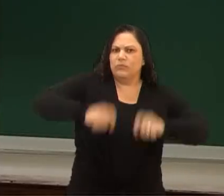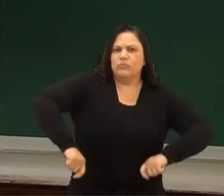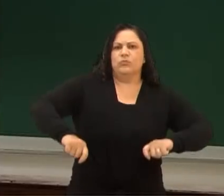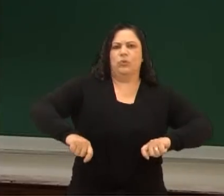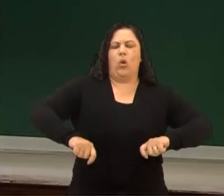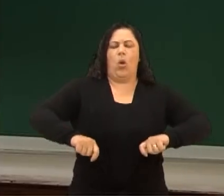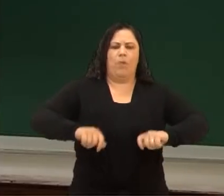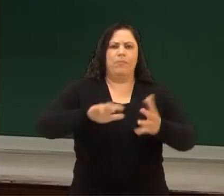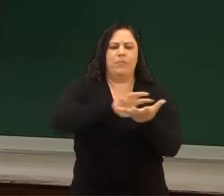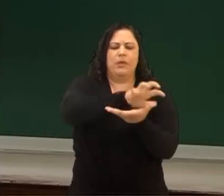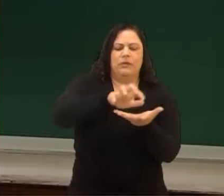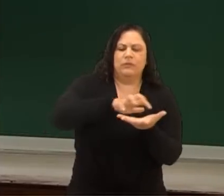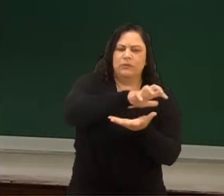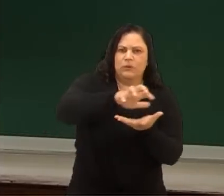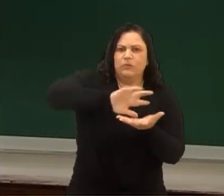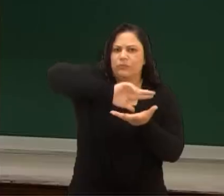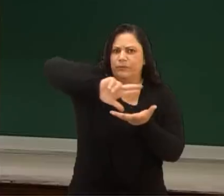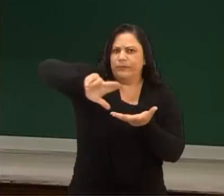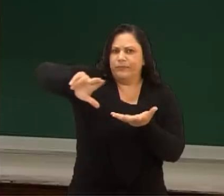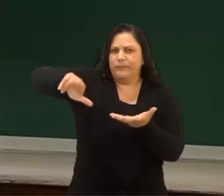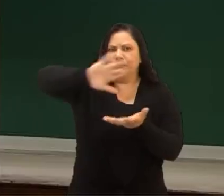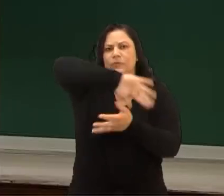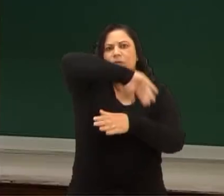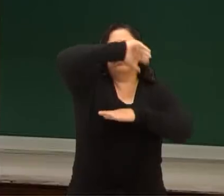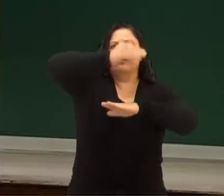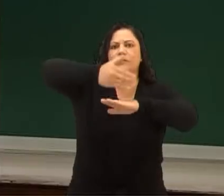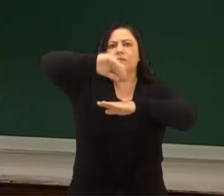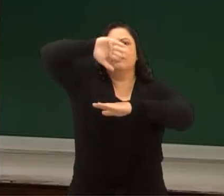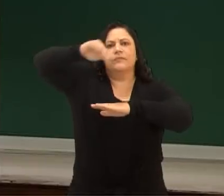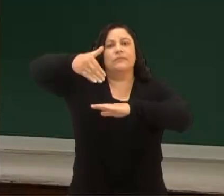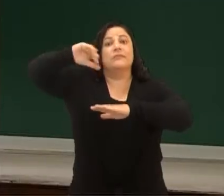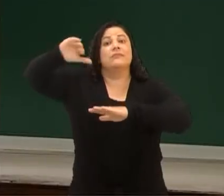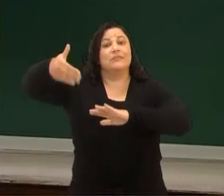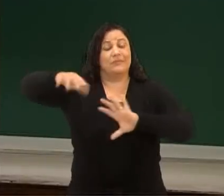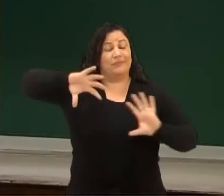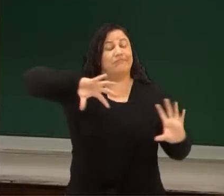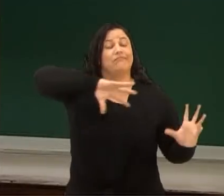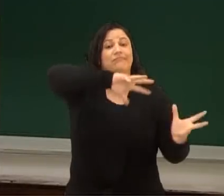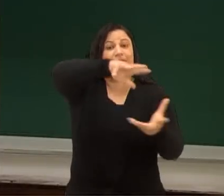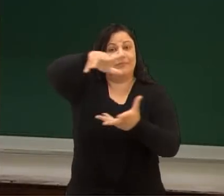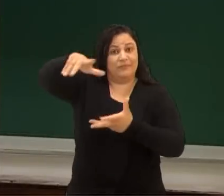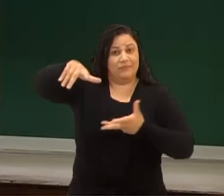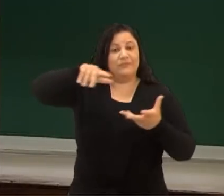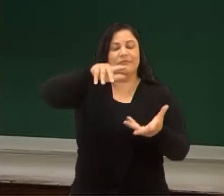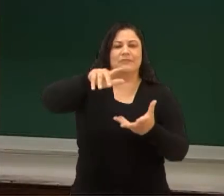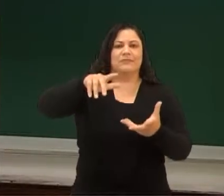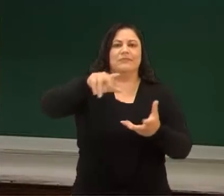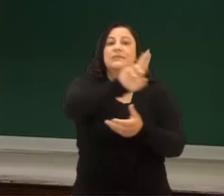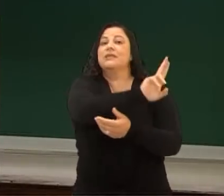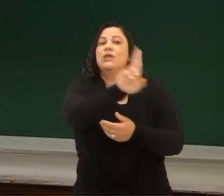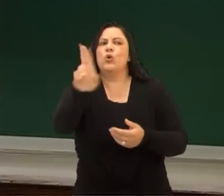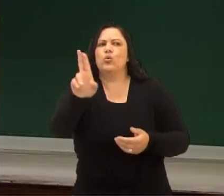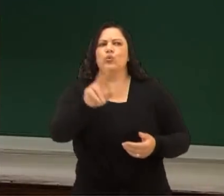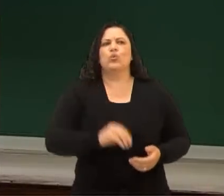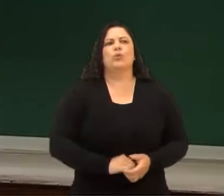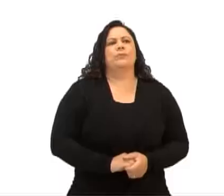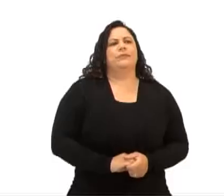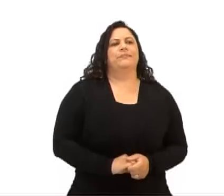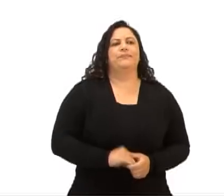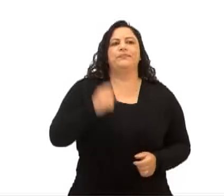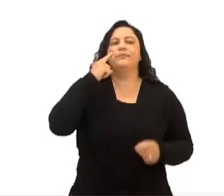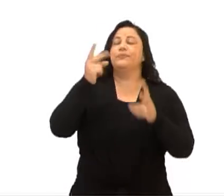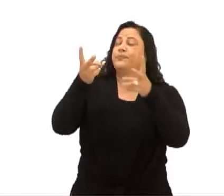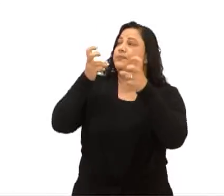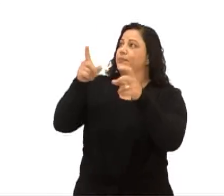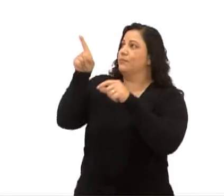que a gente tem de relevo no mundo? E essa forma irregular que a Terra tem, a gente chama de geóide. Olhem só esse videozinho que eu